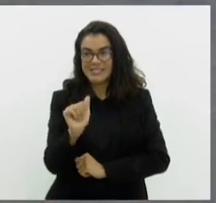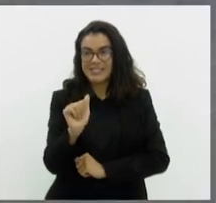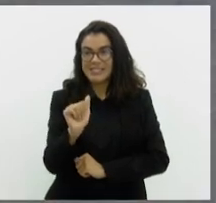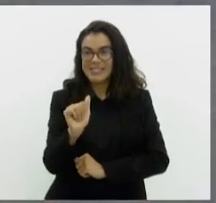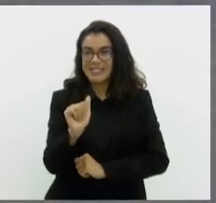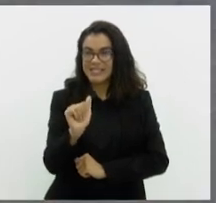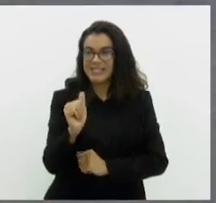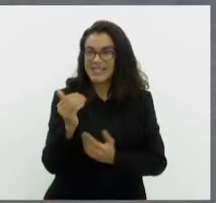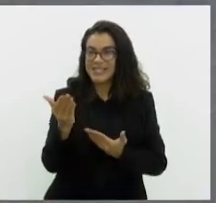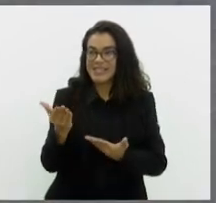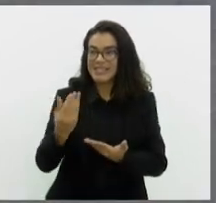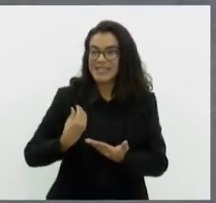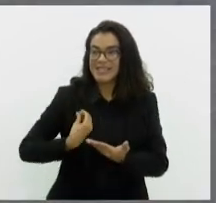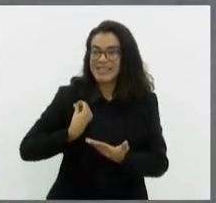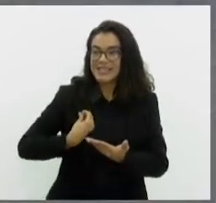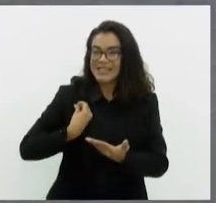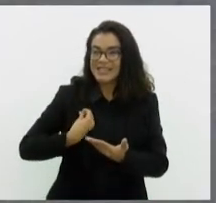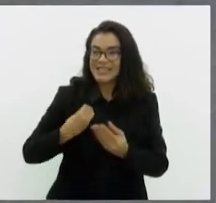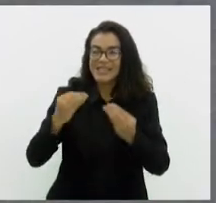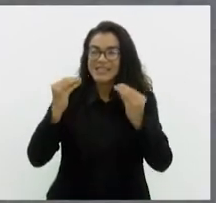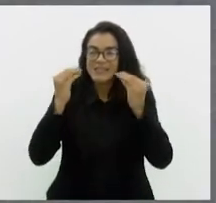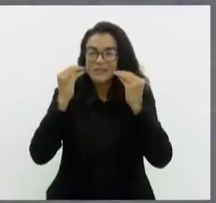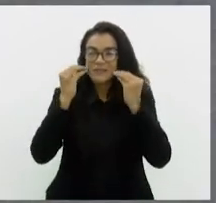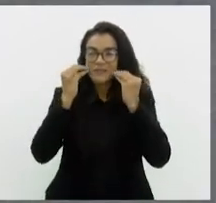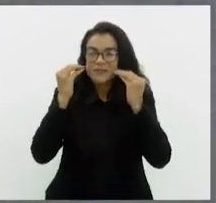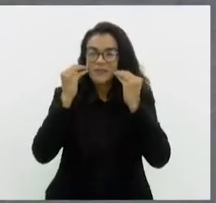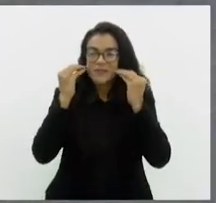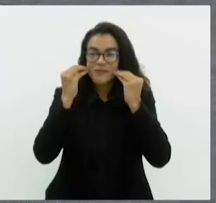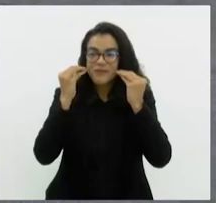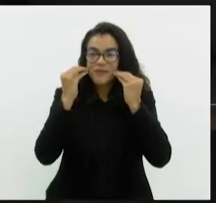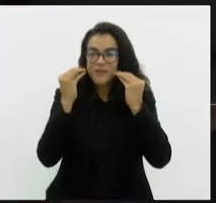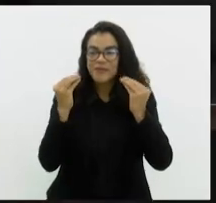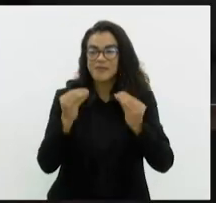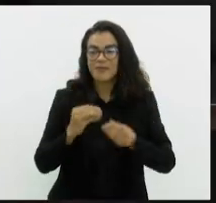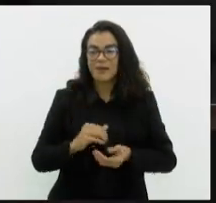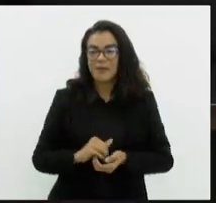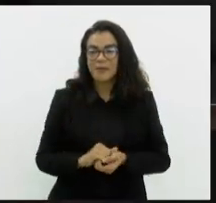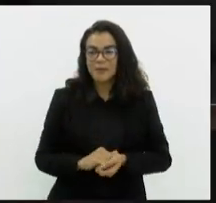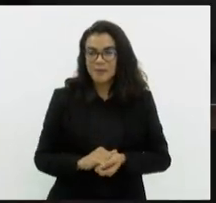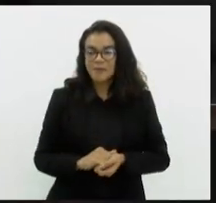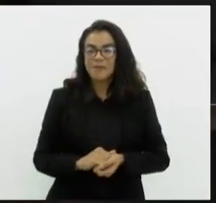sua presença. Um beijo gigante para você, querida.